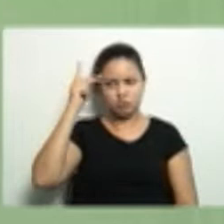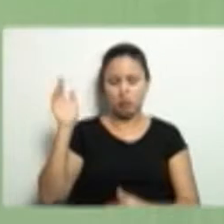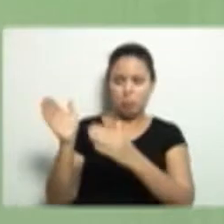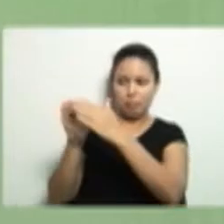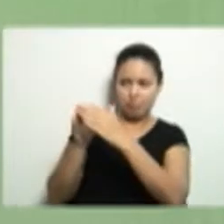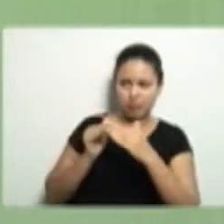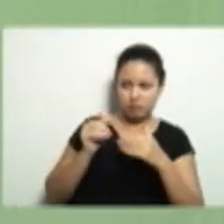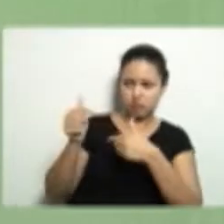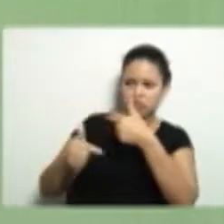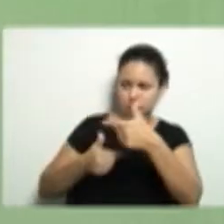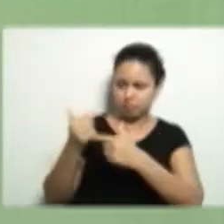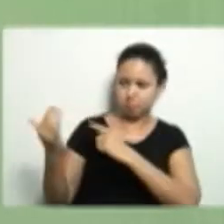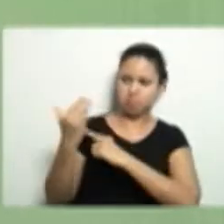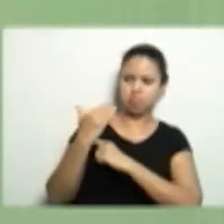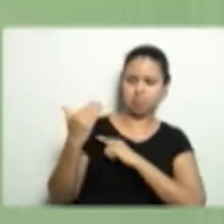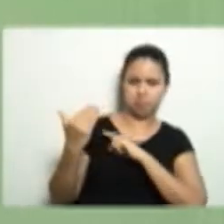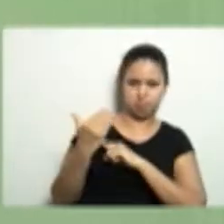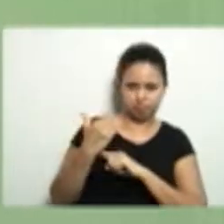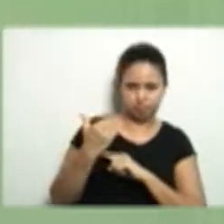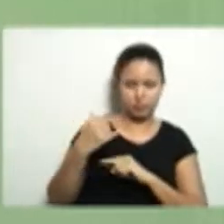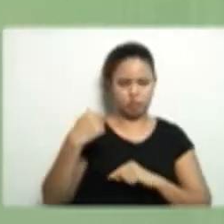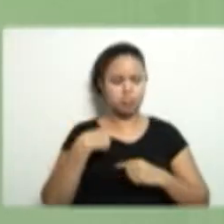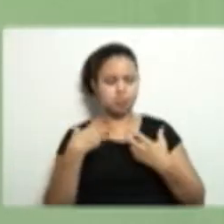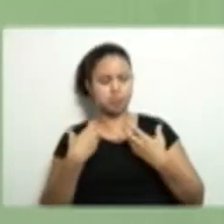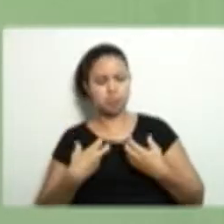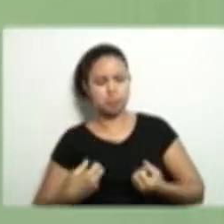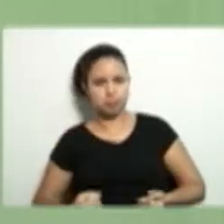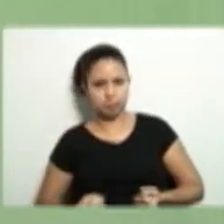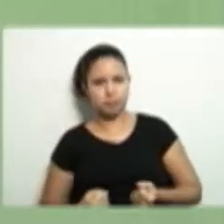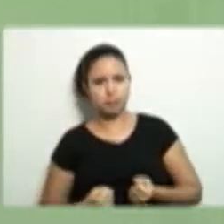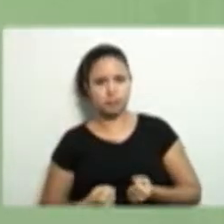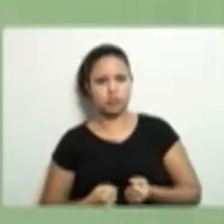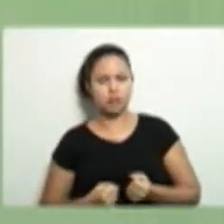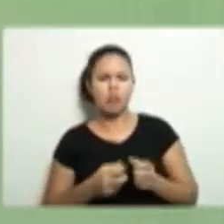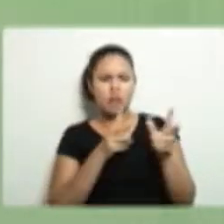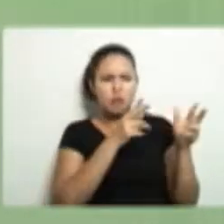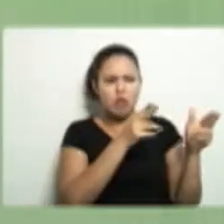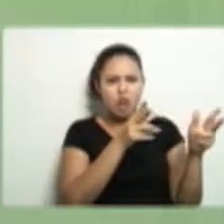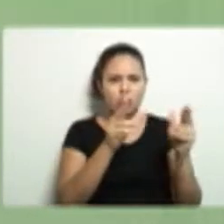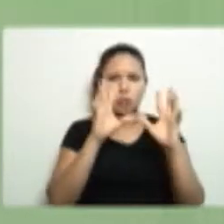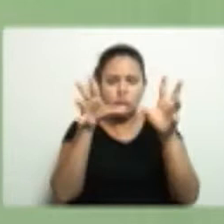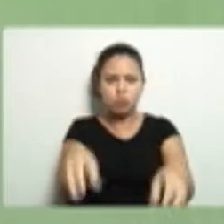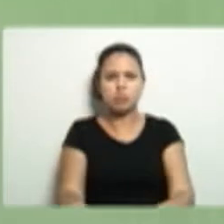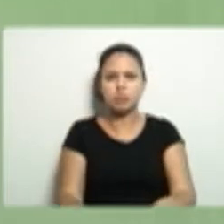muito específica, com suas características próprias, não tem como fazer um padrão para todo mundo.